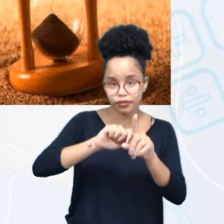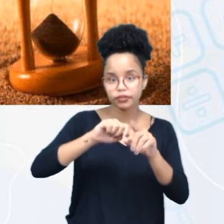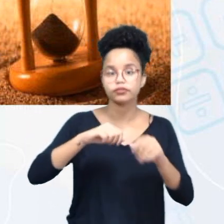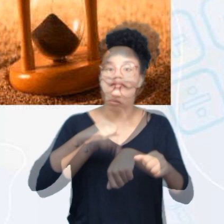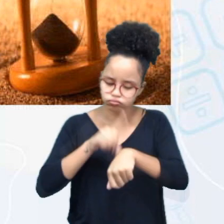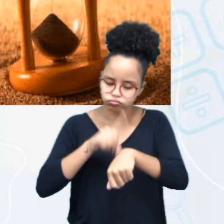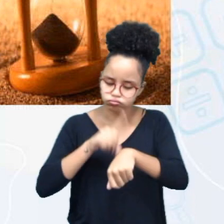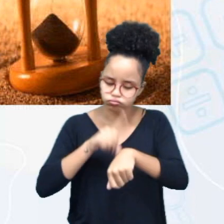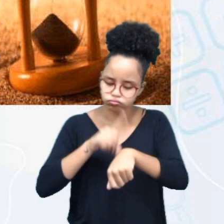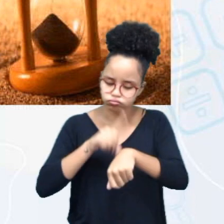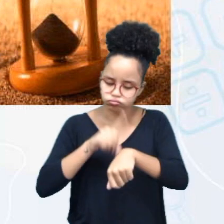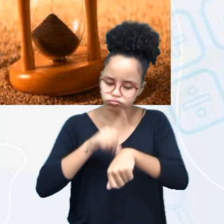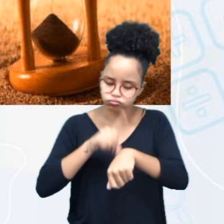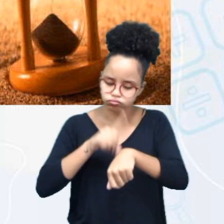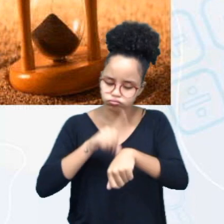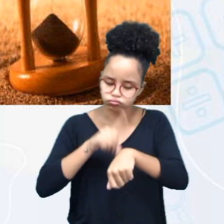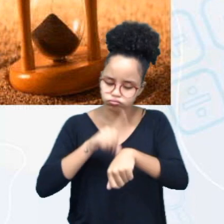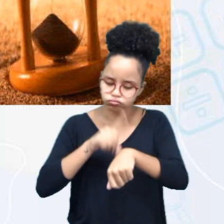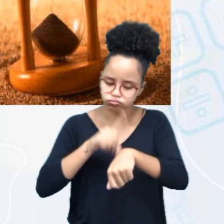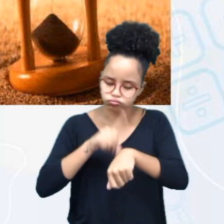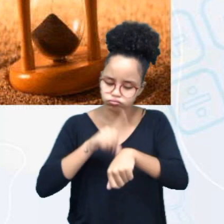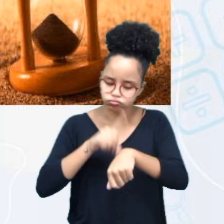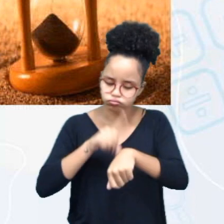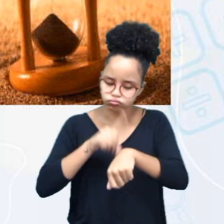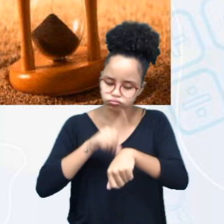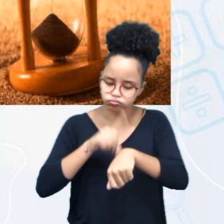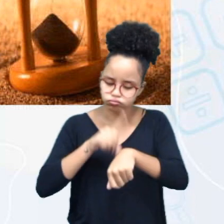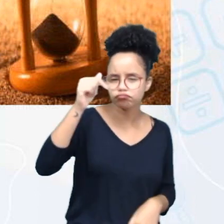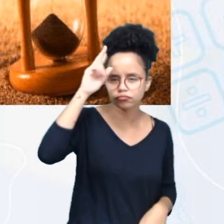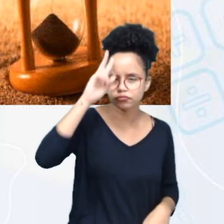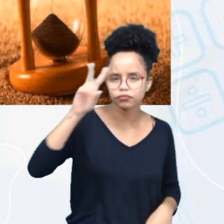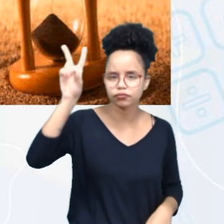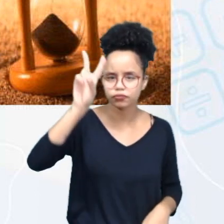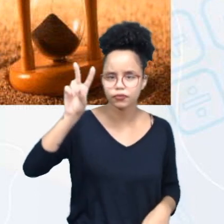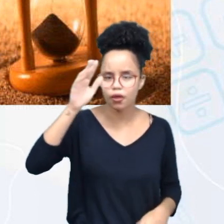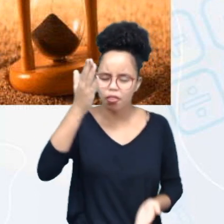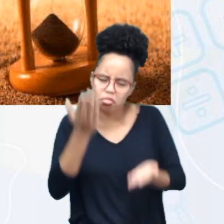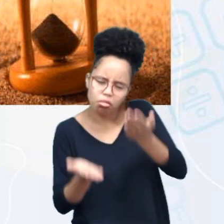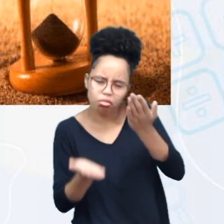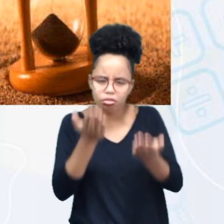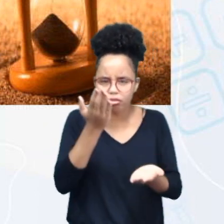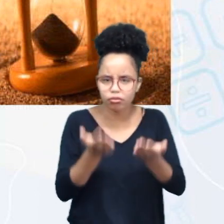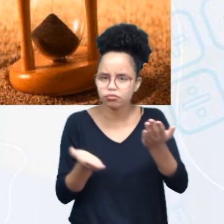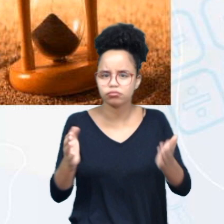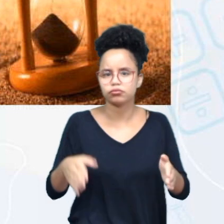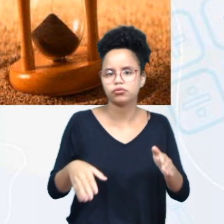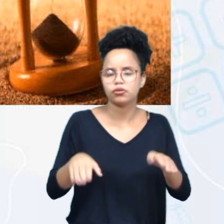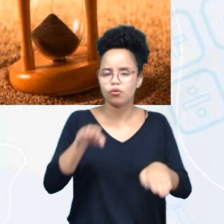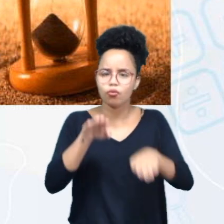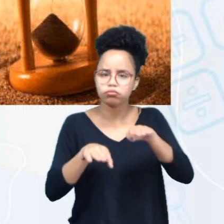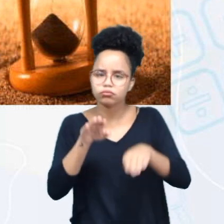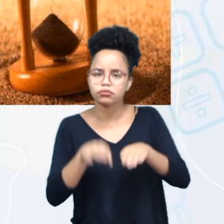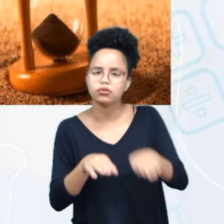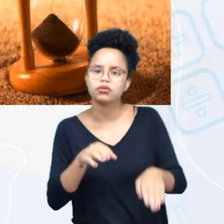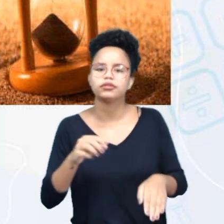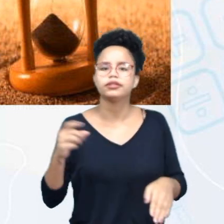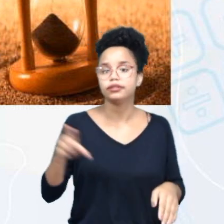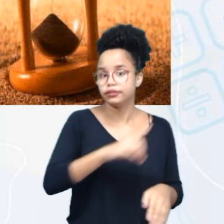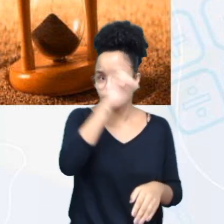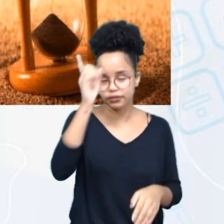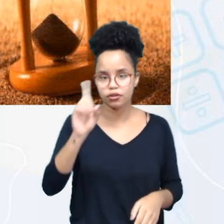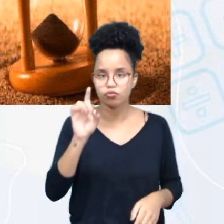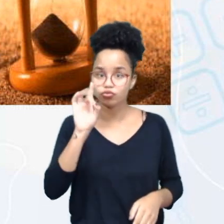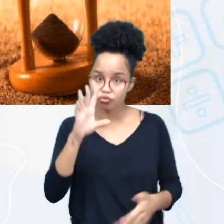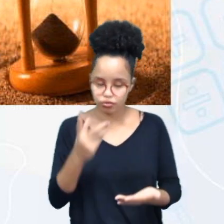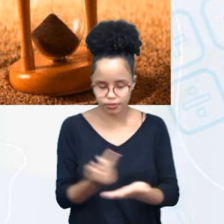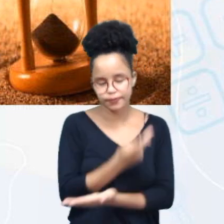século. O tempo histórico, ele não depende de datas, ele depende dos acontecimentos.